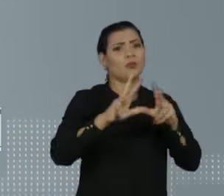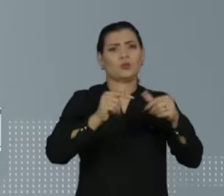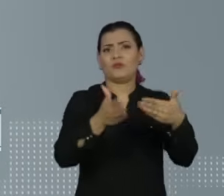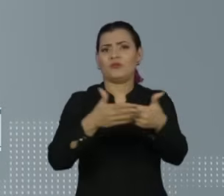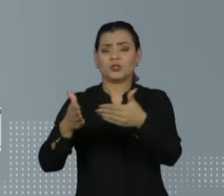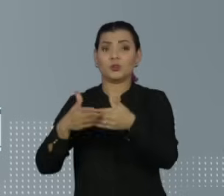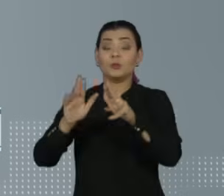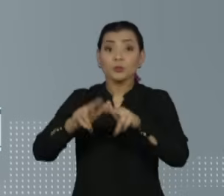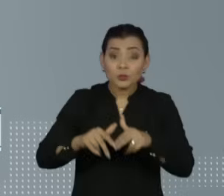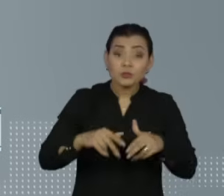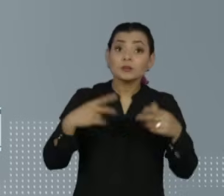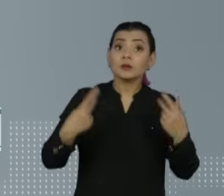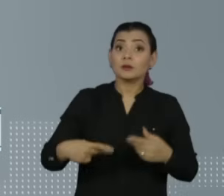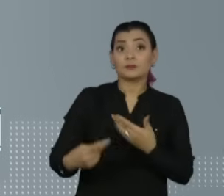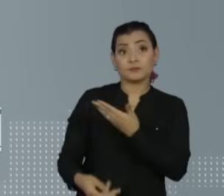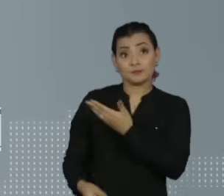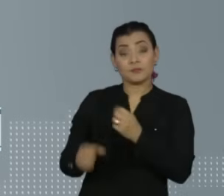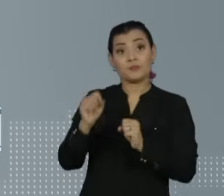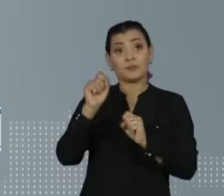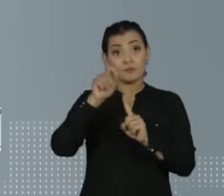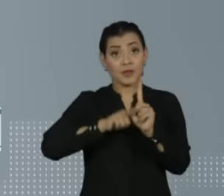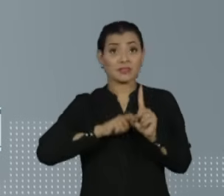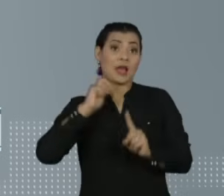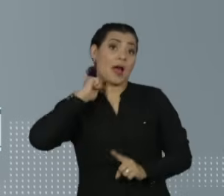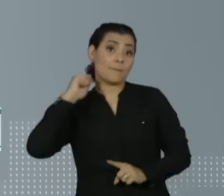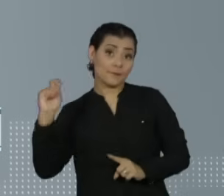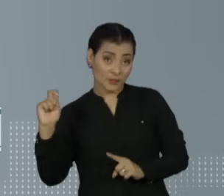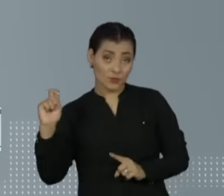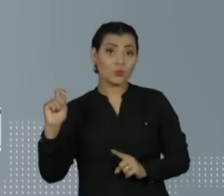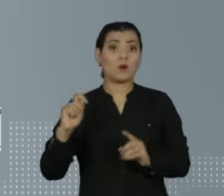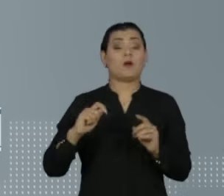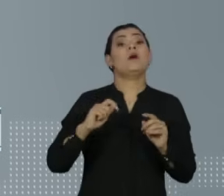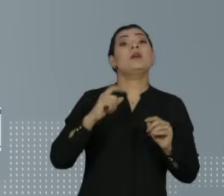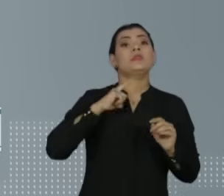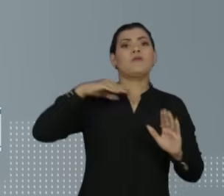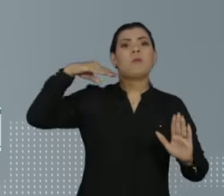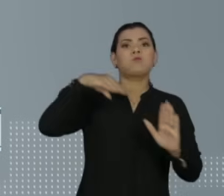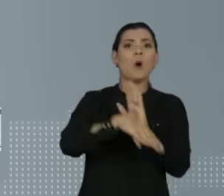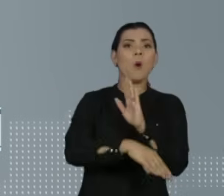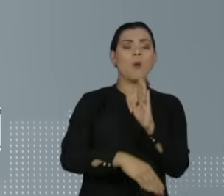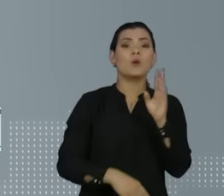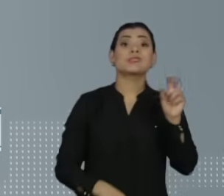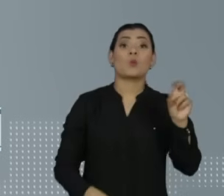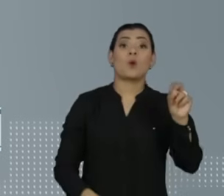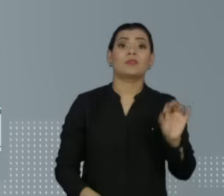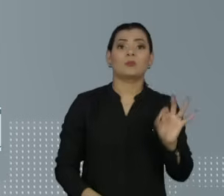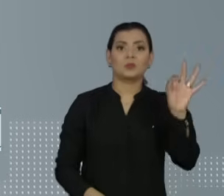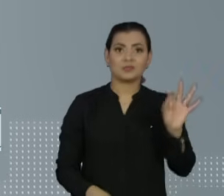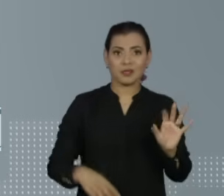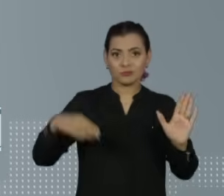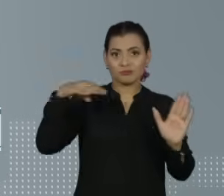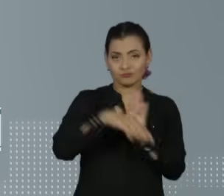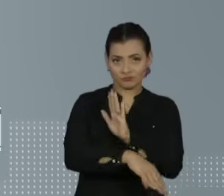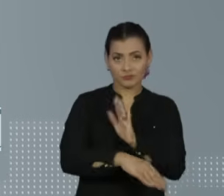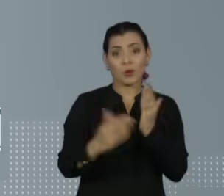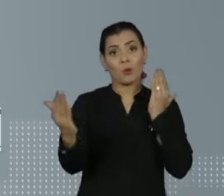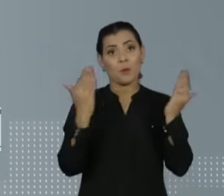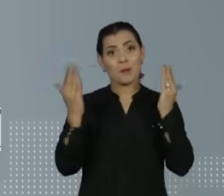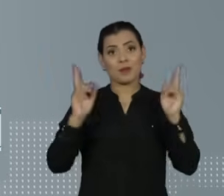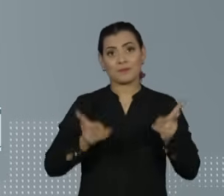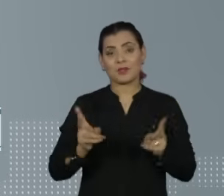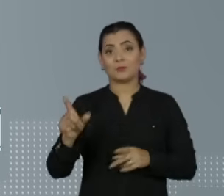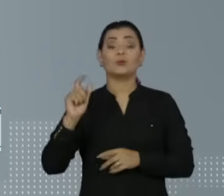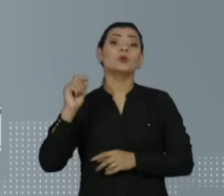Associação Brasileira de Franchising, em abril, o faturamento desses negócios caiu quase 50% na comparação com o mesmo mês